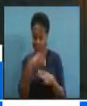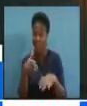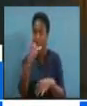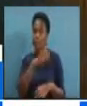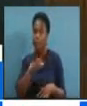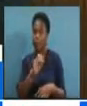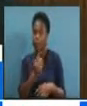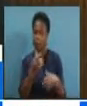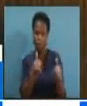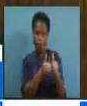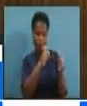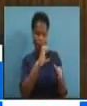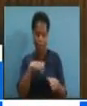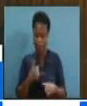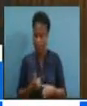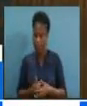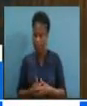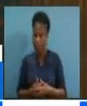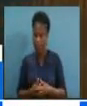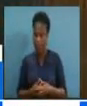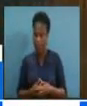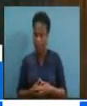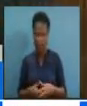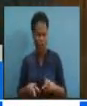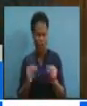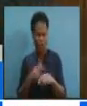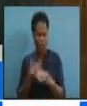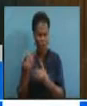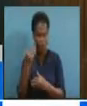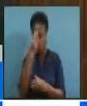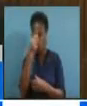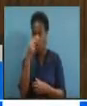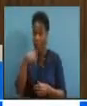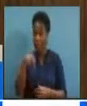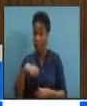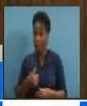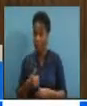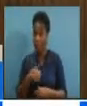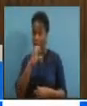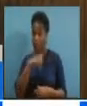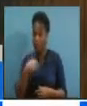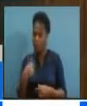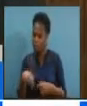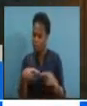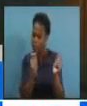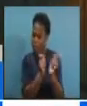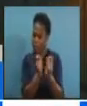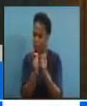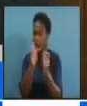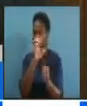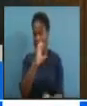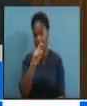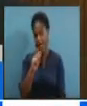região para com Cabo Verde. Em nenhum momento da história deste país, Cabo Verde esteve tão perto da